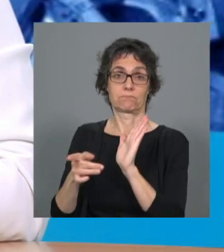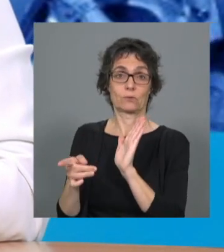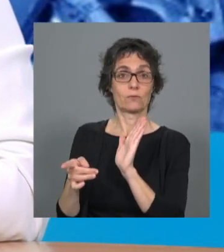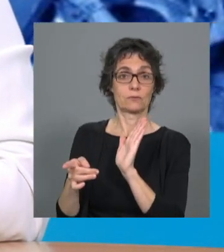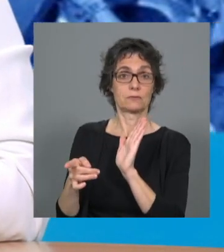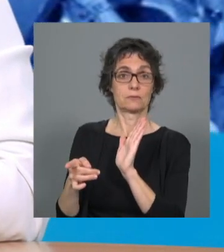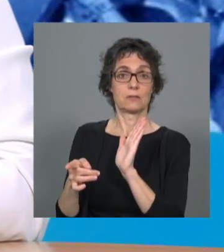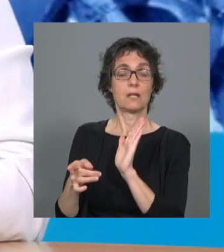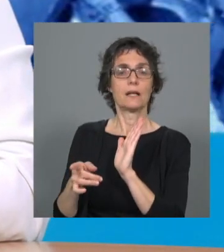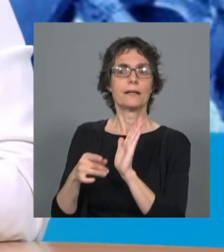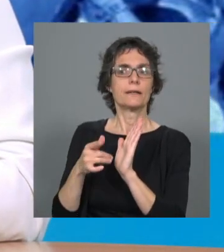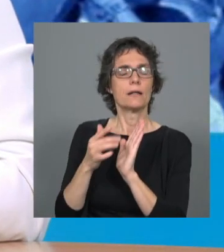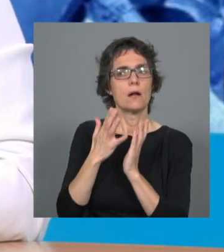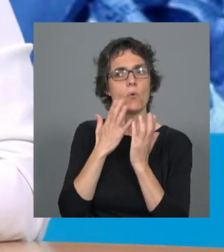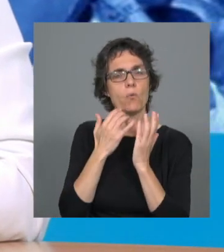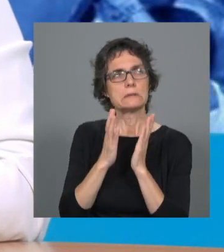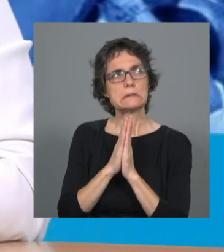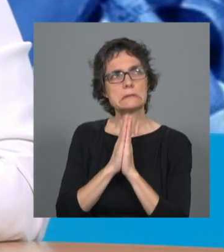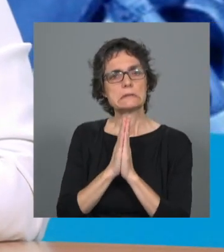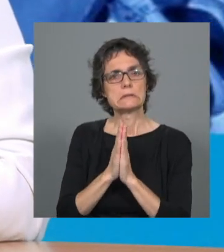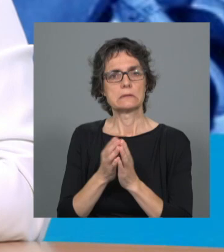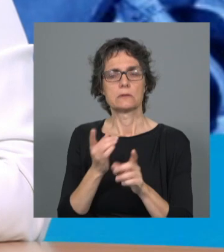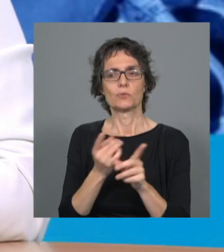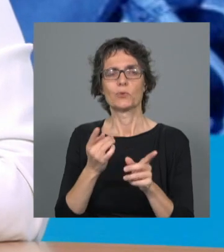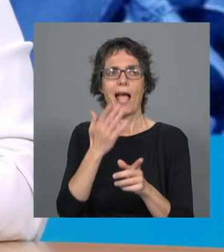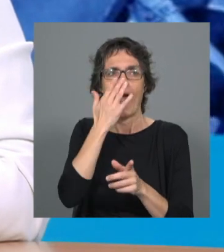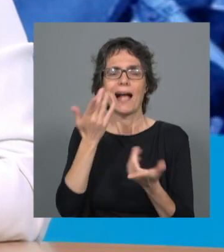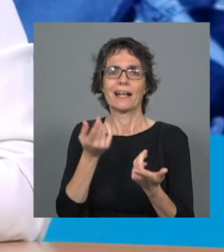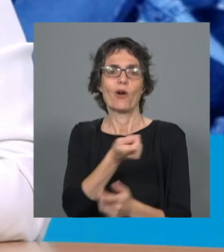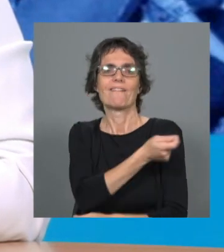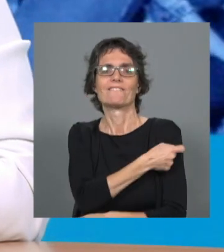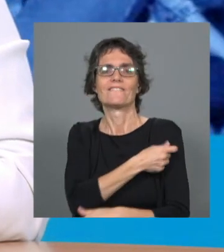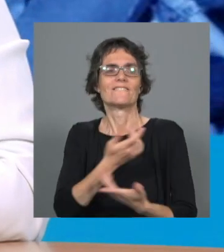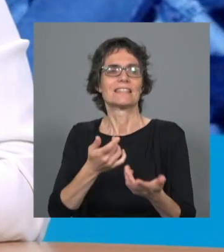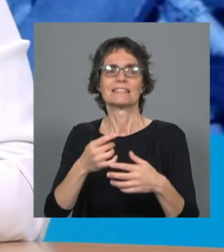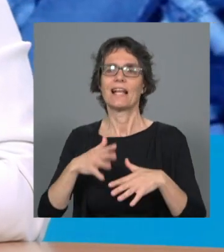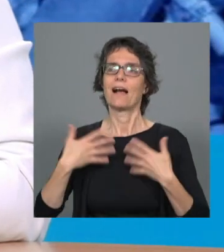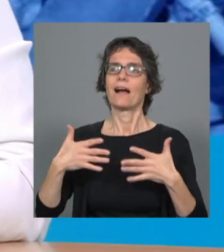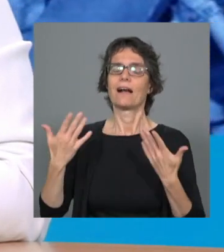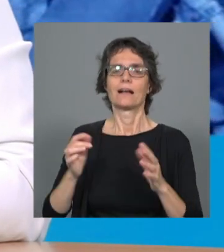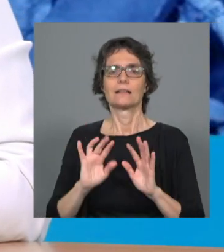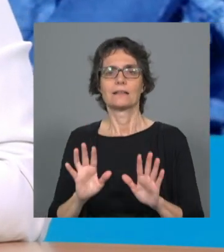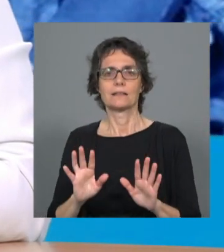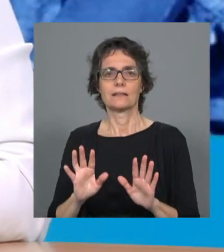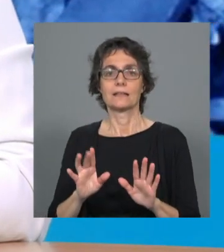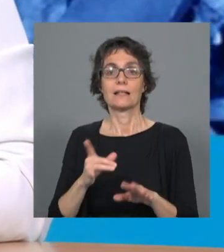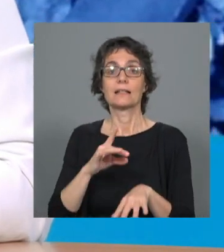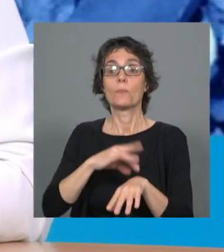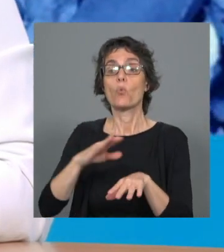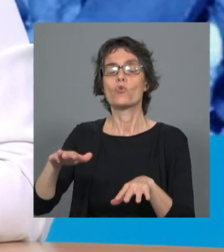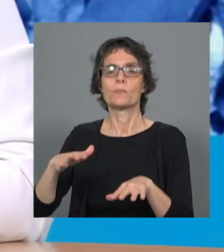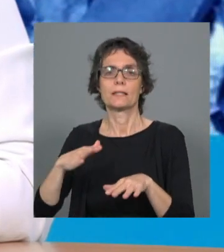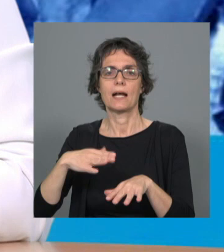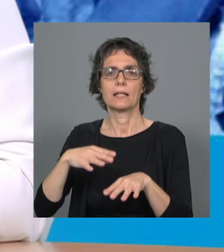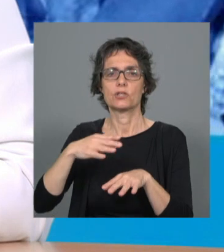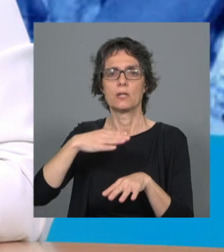andamos todos um bocadinho também mais despreocupados por não haver muita pressão hospitalar,